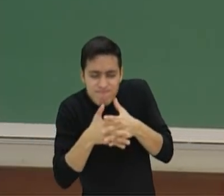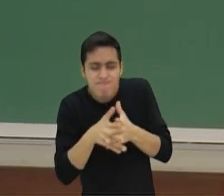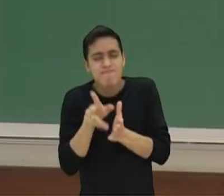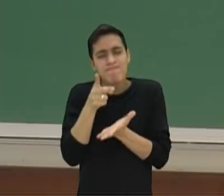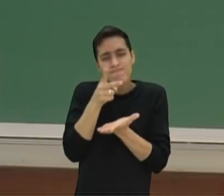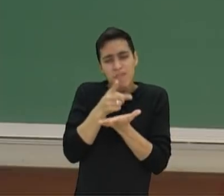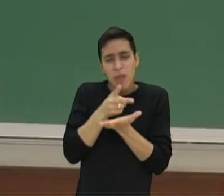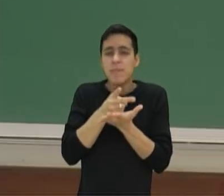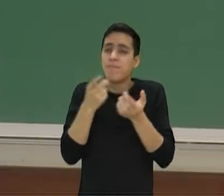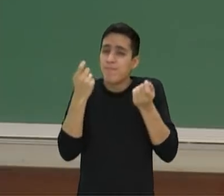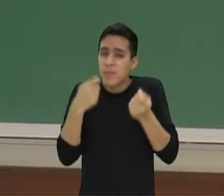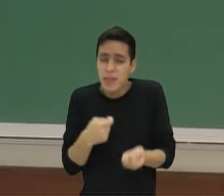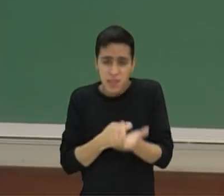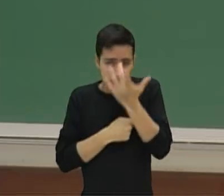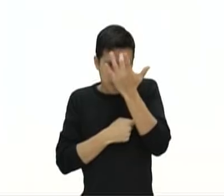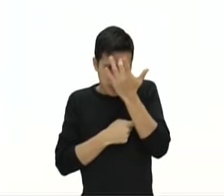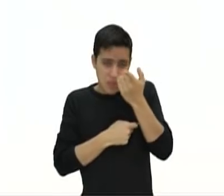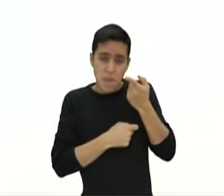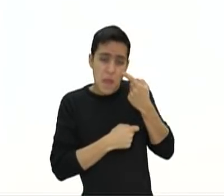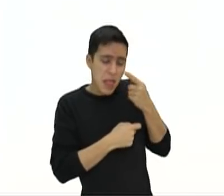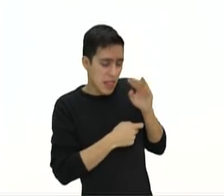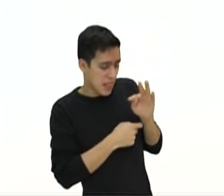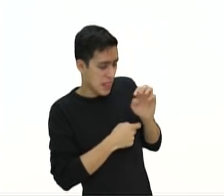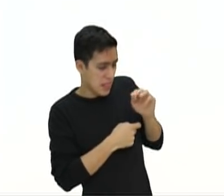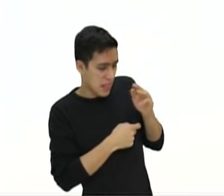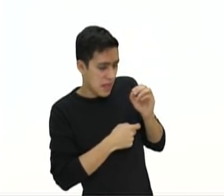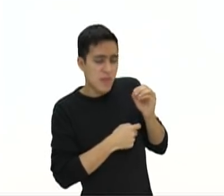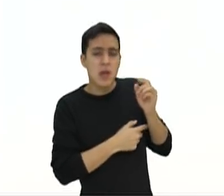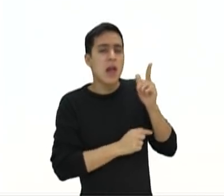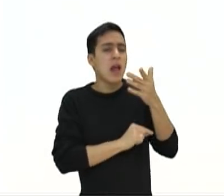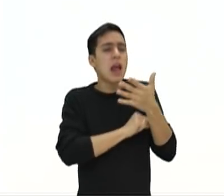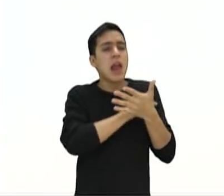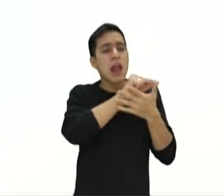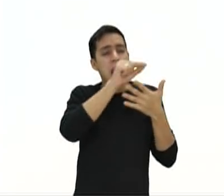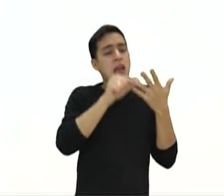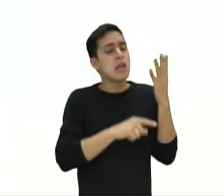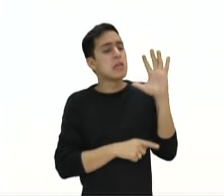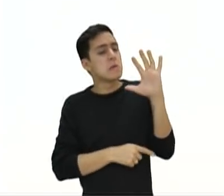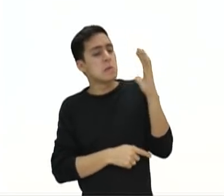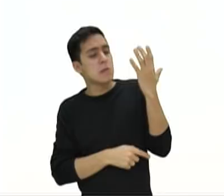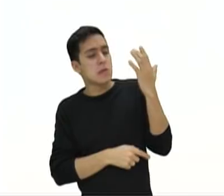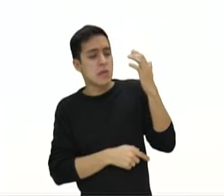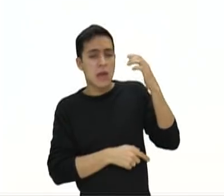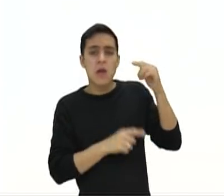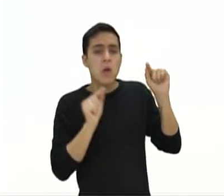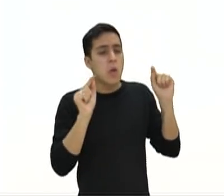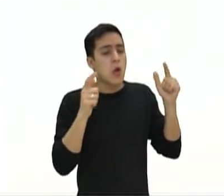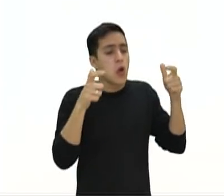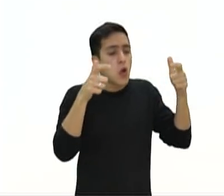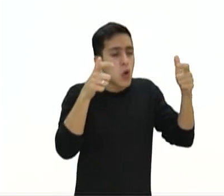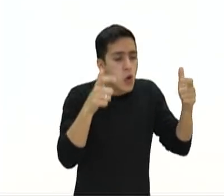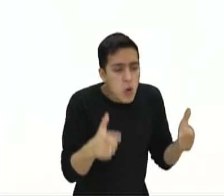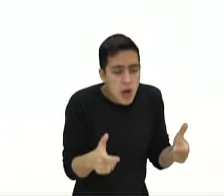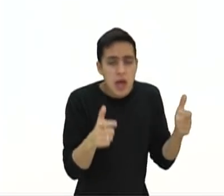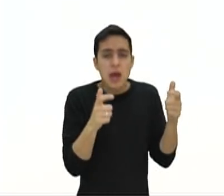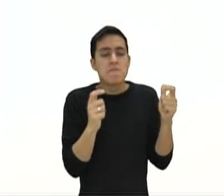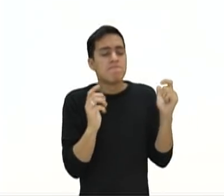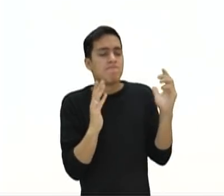frequência. Tempo são as condições meteorológicas em um lugar num determinado